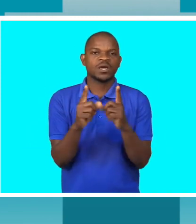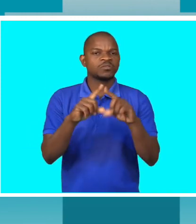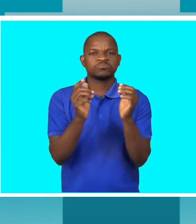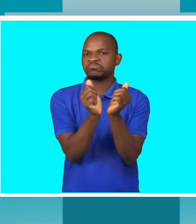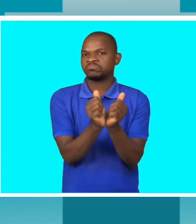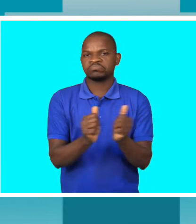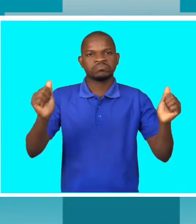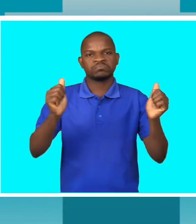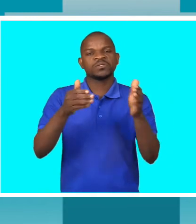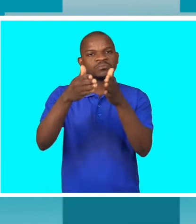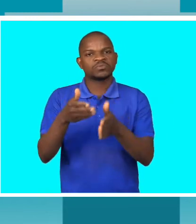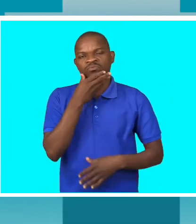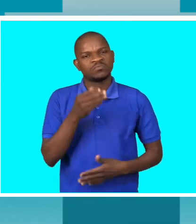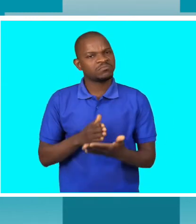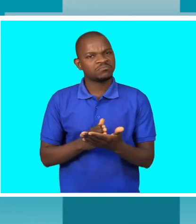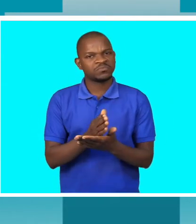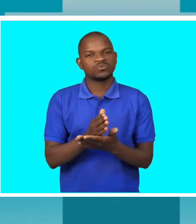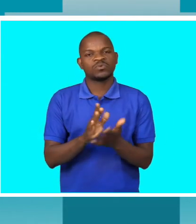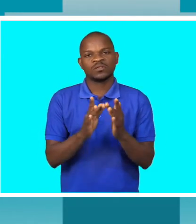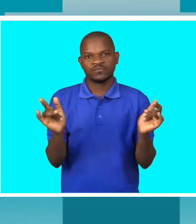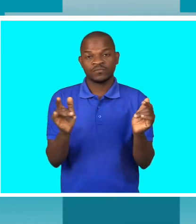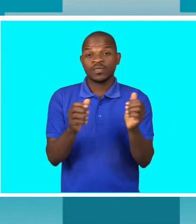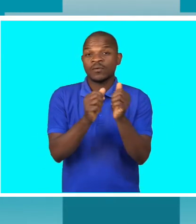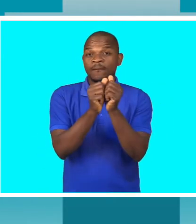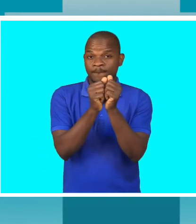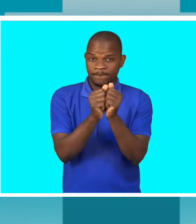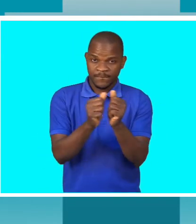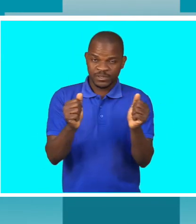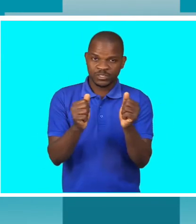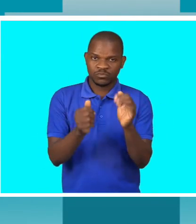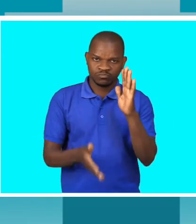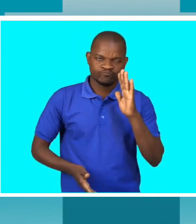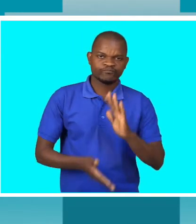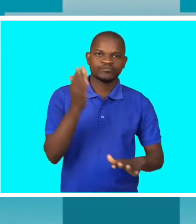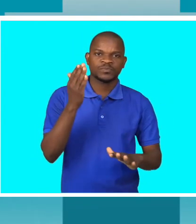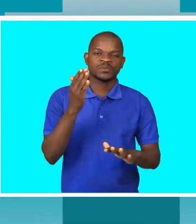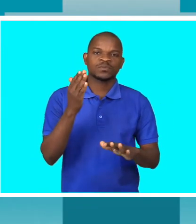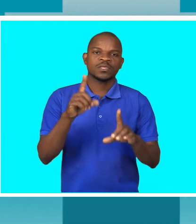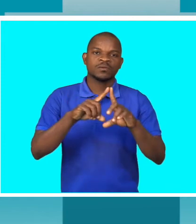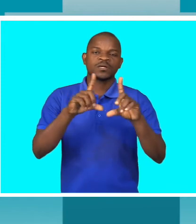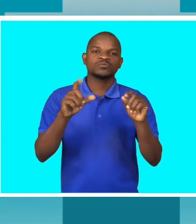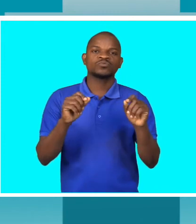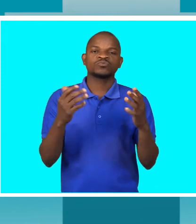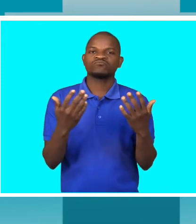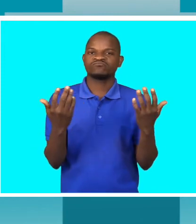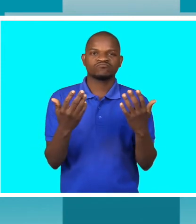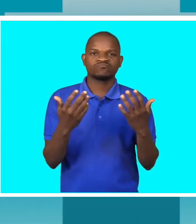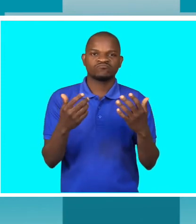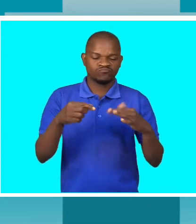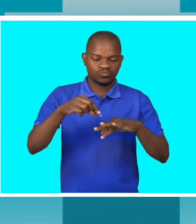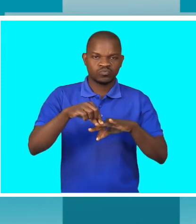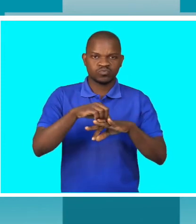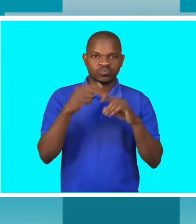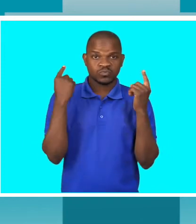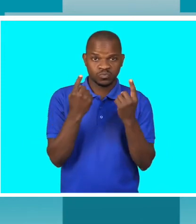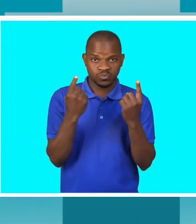grávida e a doença sexual acaba sendo uma circunstância agravante. É preciso chamar a atenção no sentido que estas pessoas